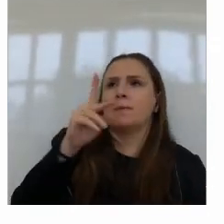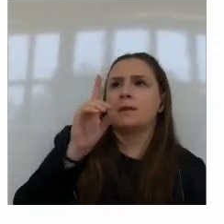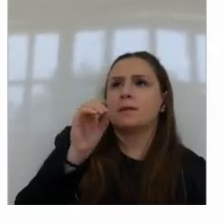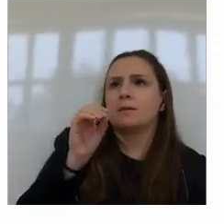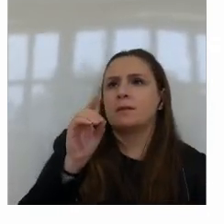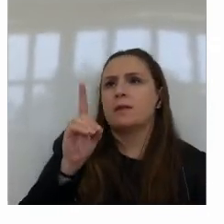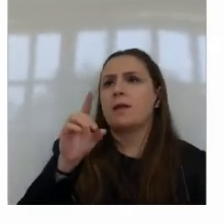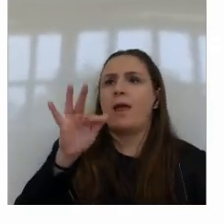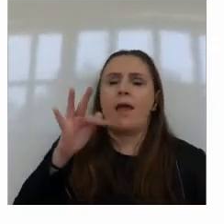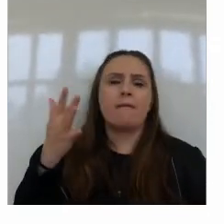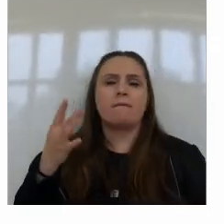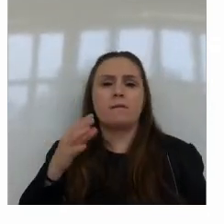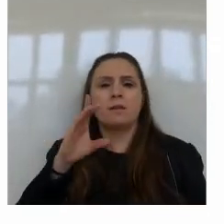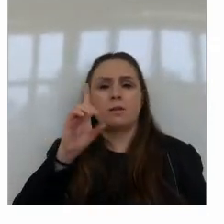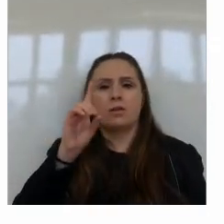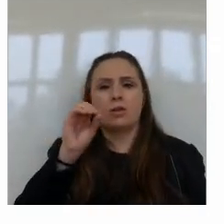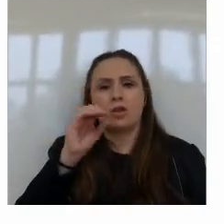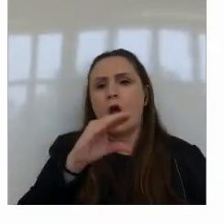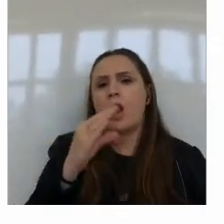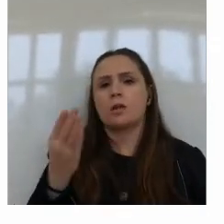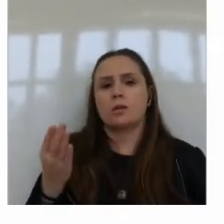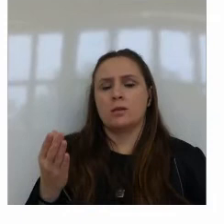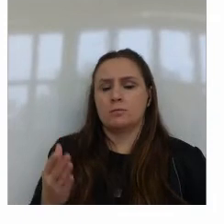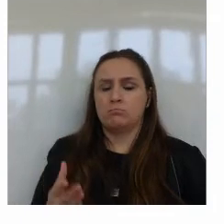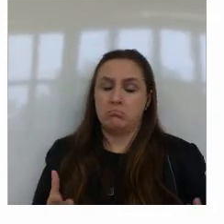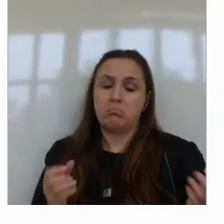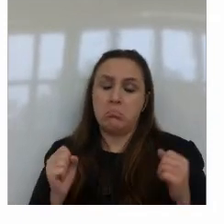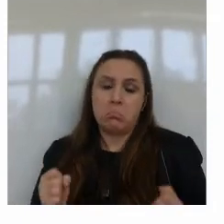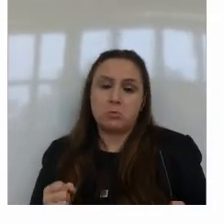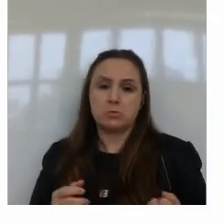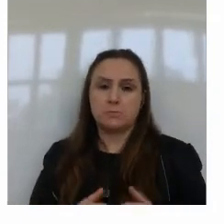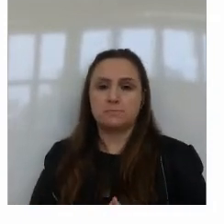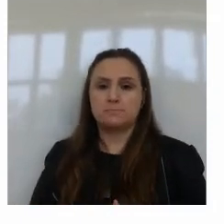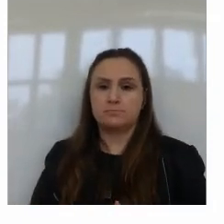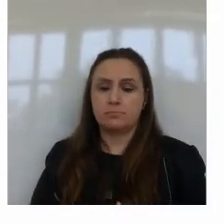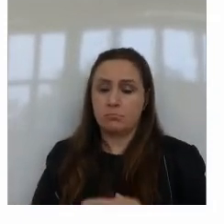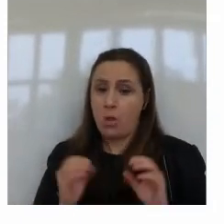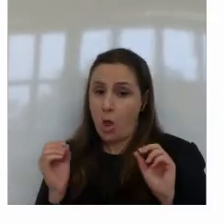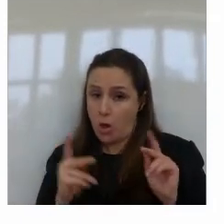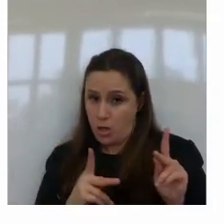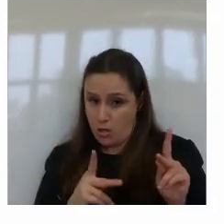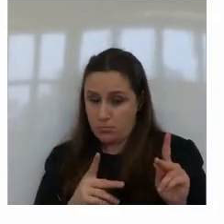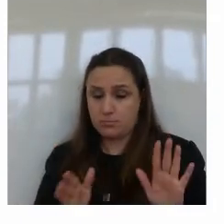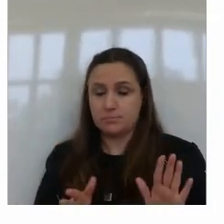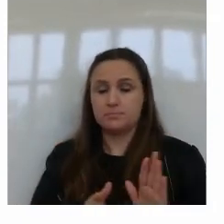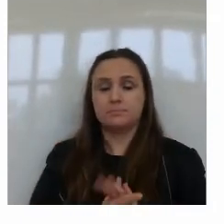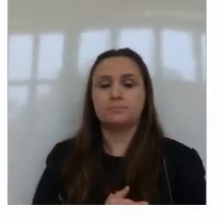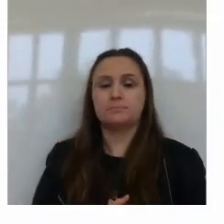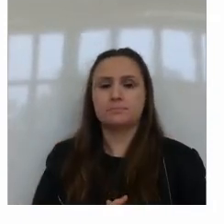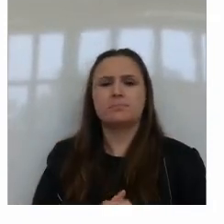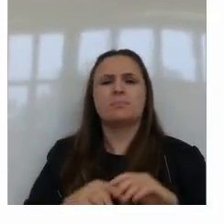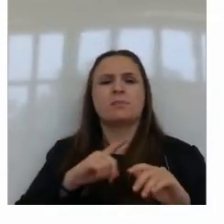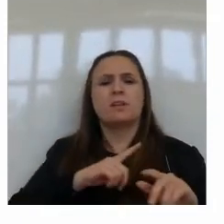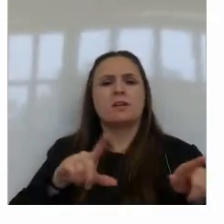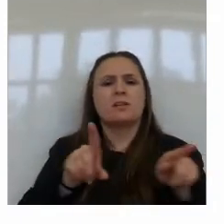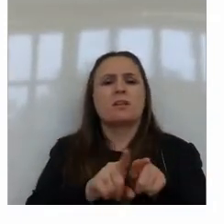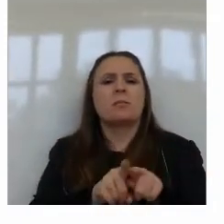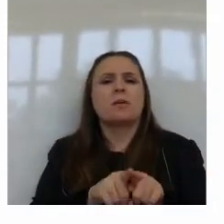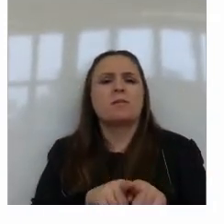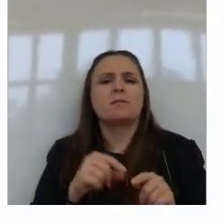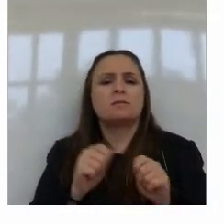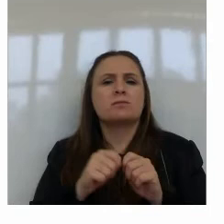escolher aqui os arquivos PDF, enfim, doc, daí você define aqui. Feita essa configuração dos tipos de